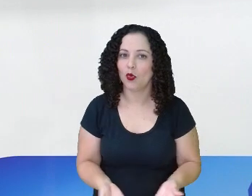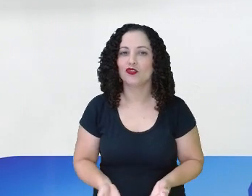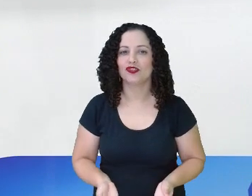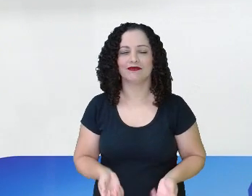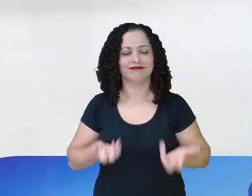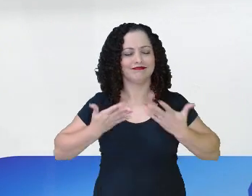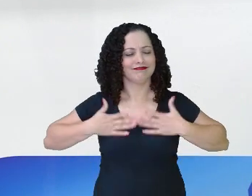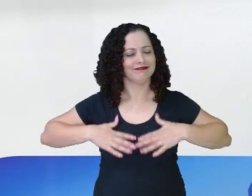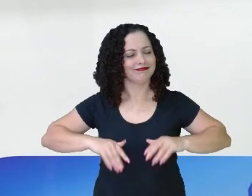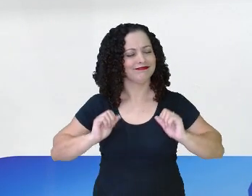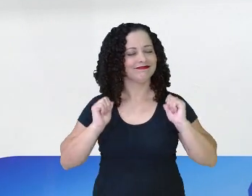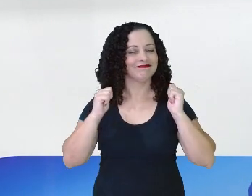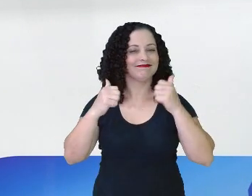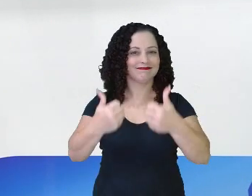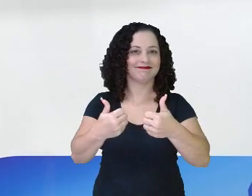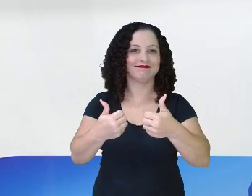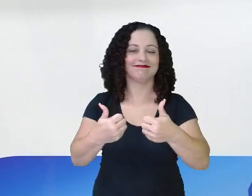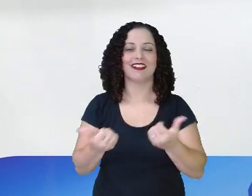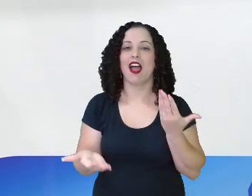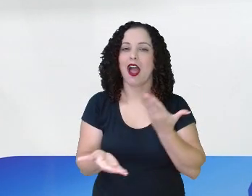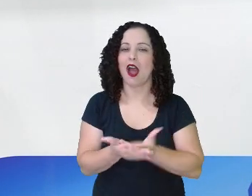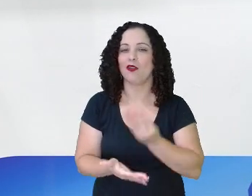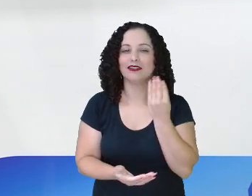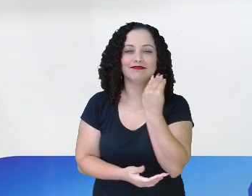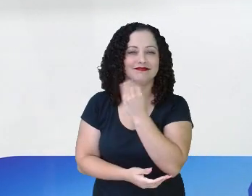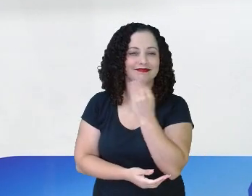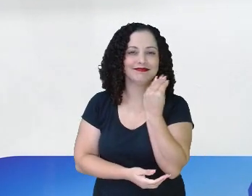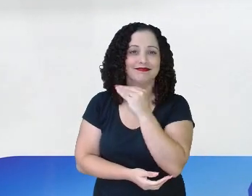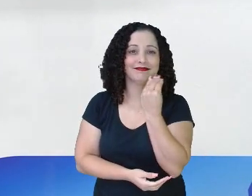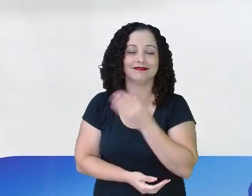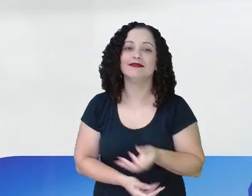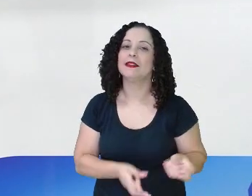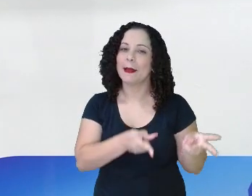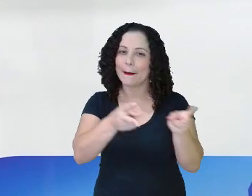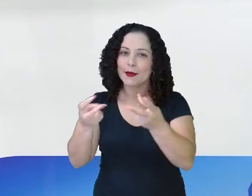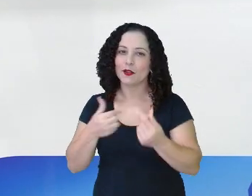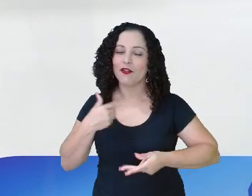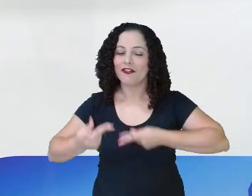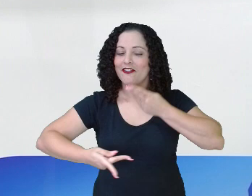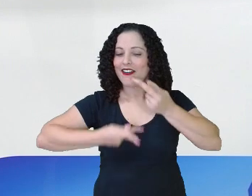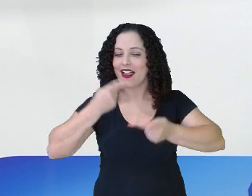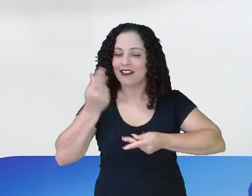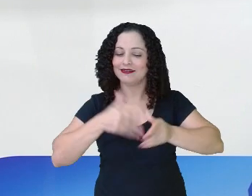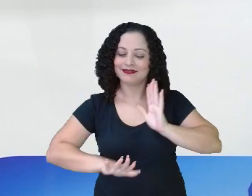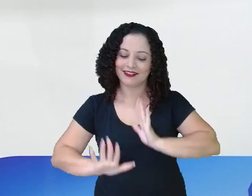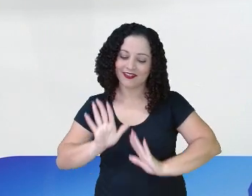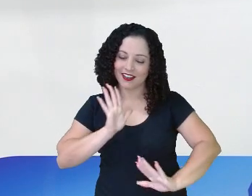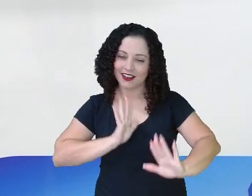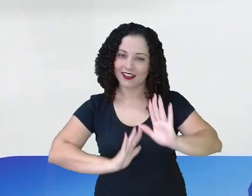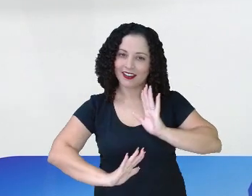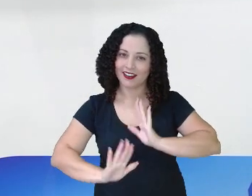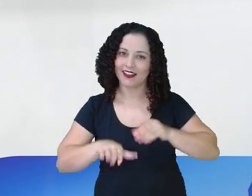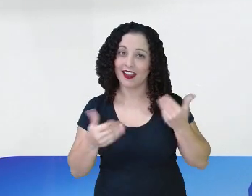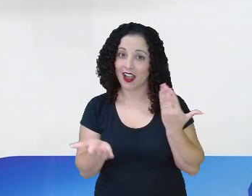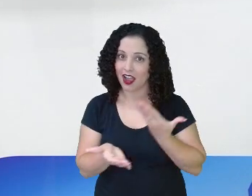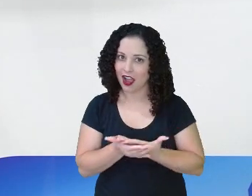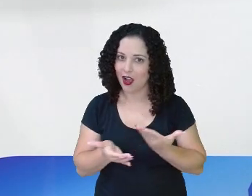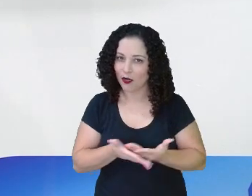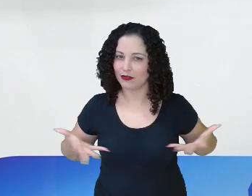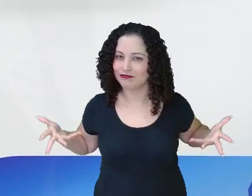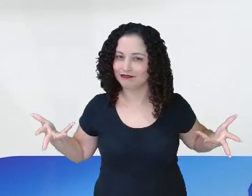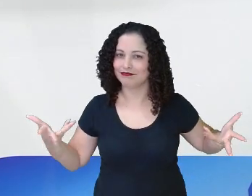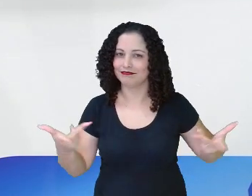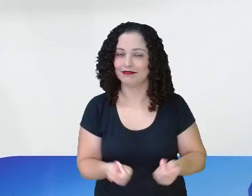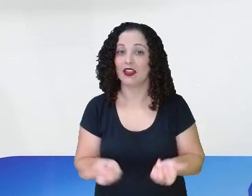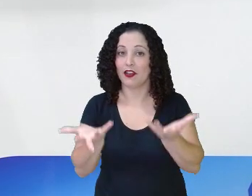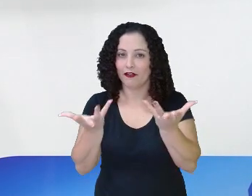bem tranquilinha, a aula hoje está um docinho. Percebeu que eu estou falando até devagar, né? É porque a aula vai ser tranquila mesmo. A gente